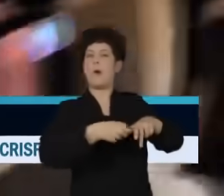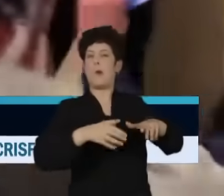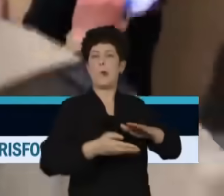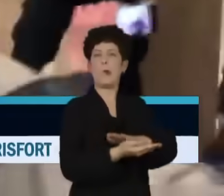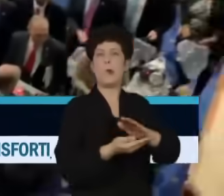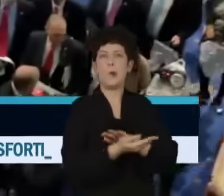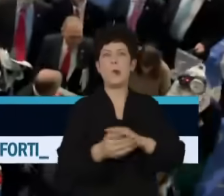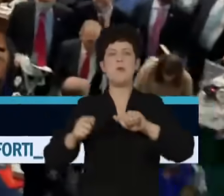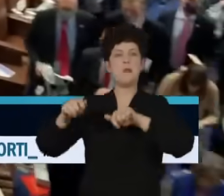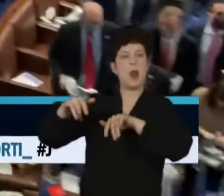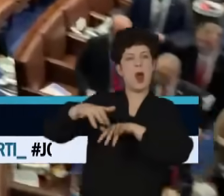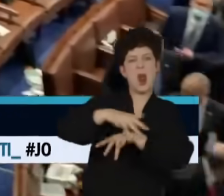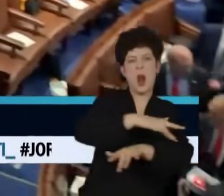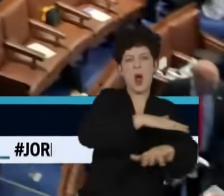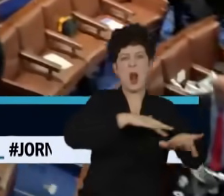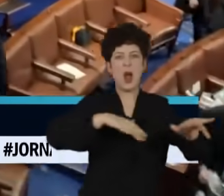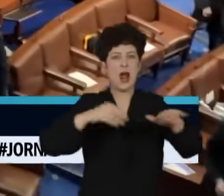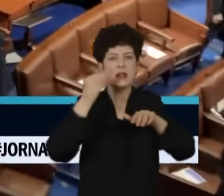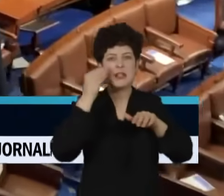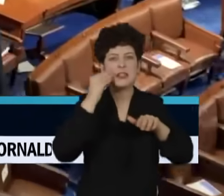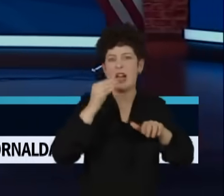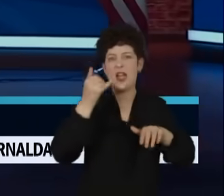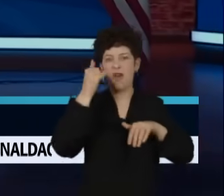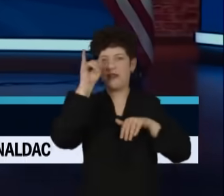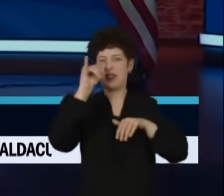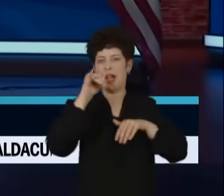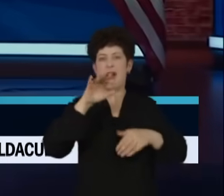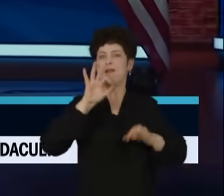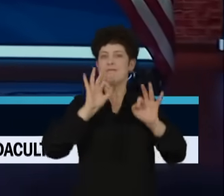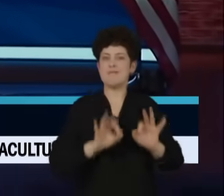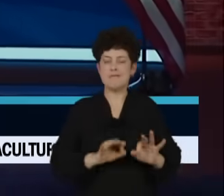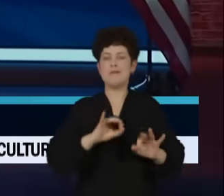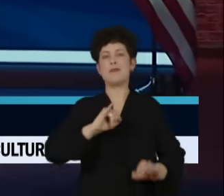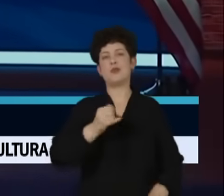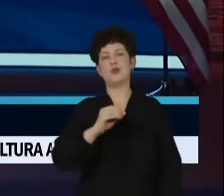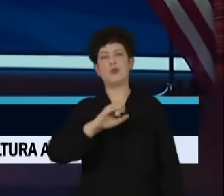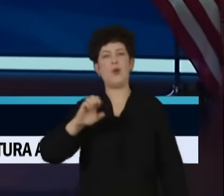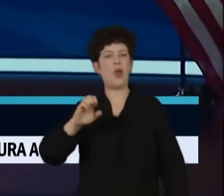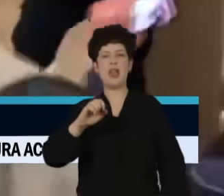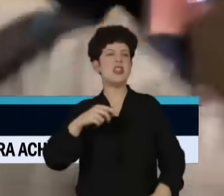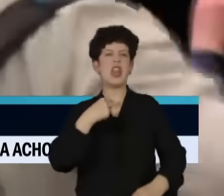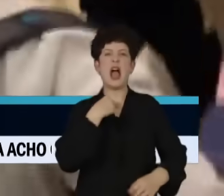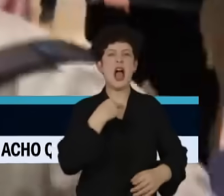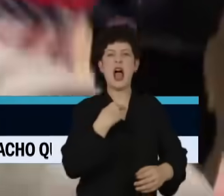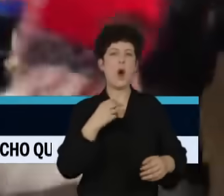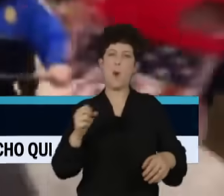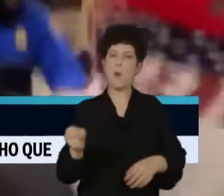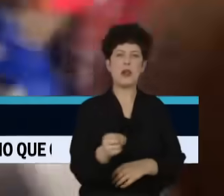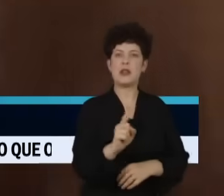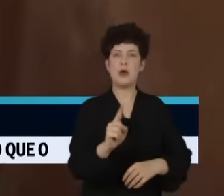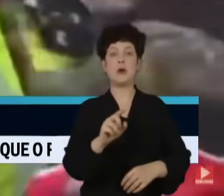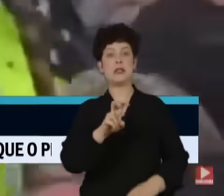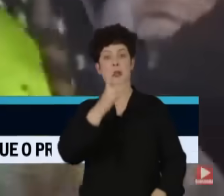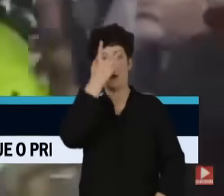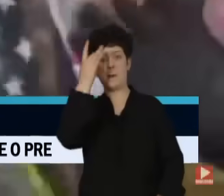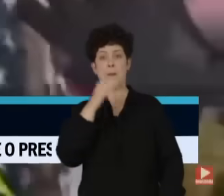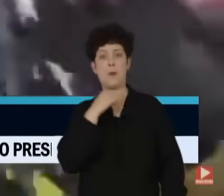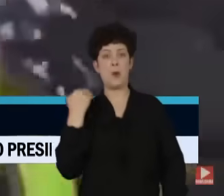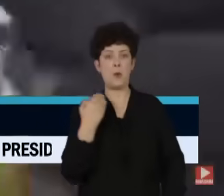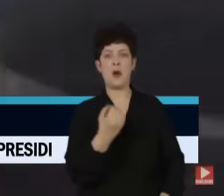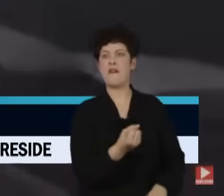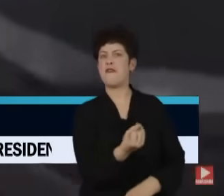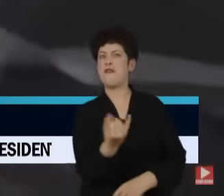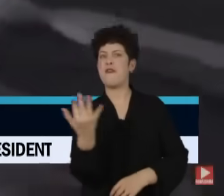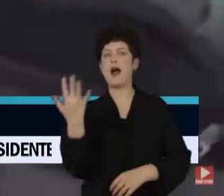Congresso americano na tentativa de barrar a confirmação da vitória do democrata Joe Biden. Cinco pessoas morreram e dezenas